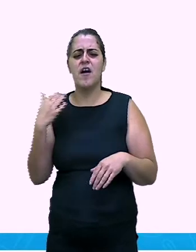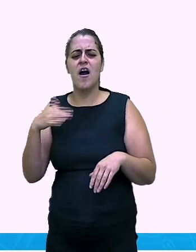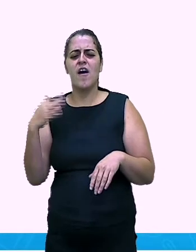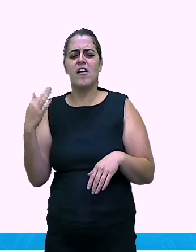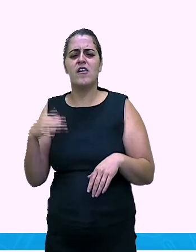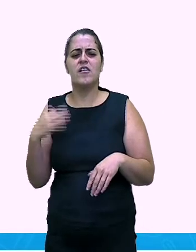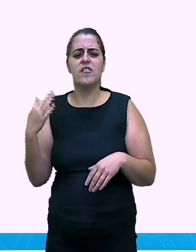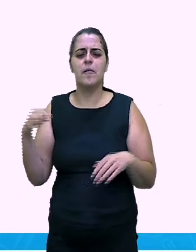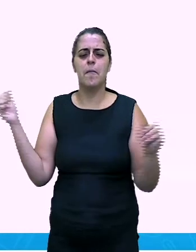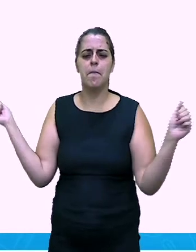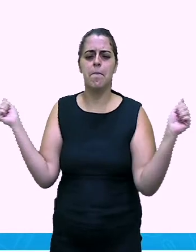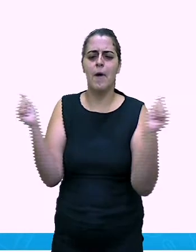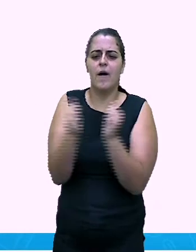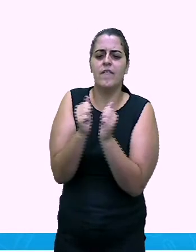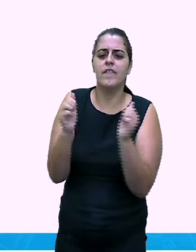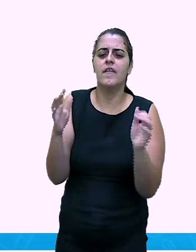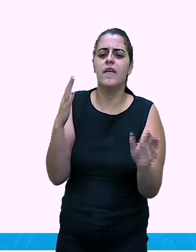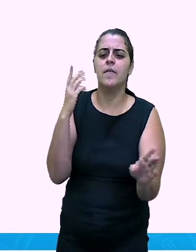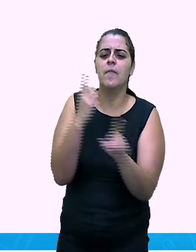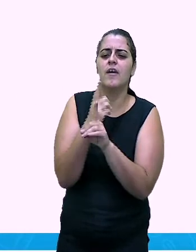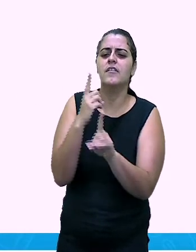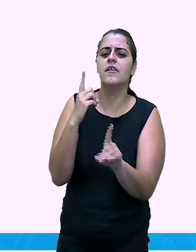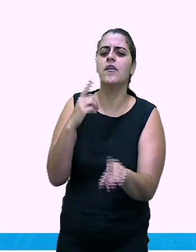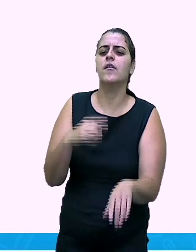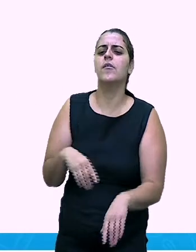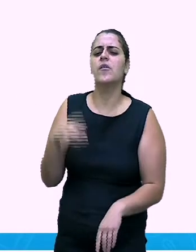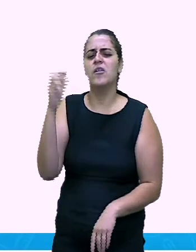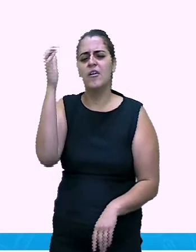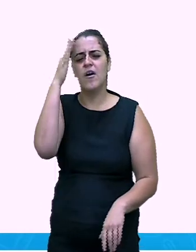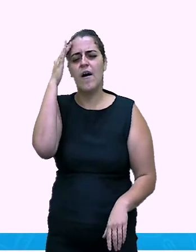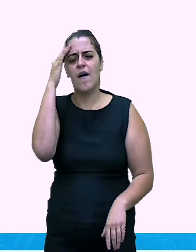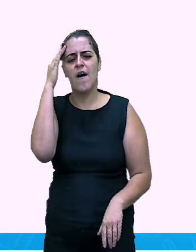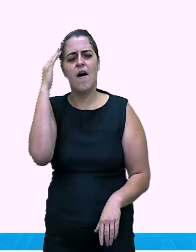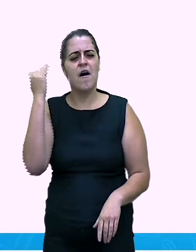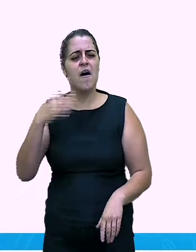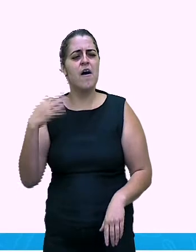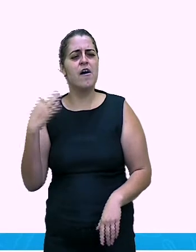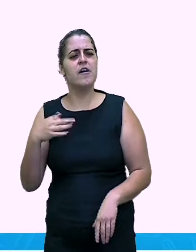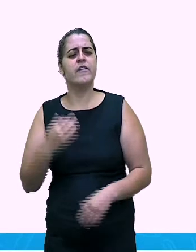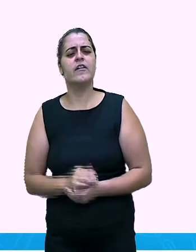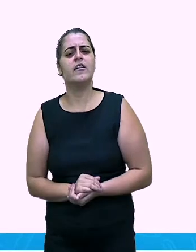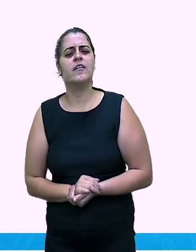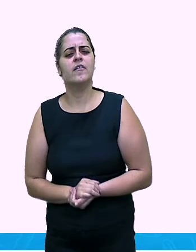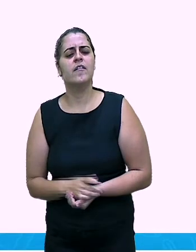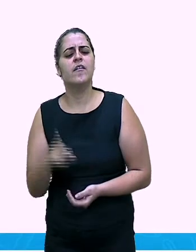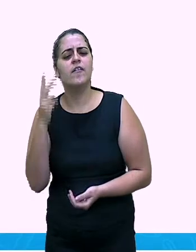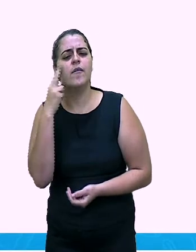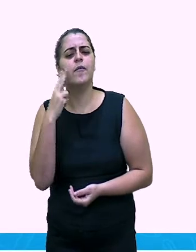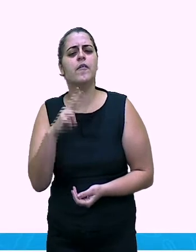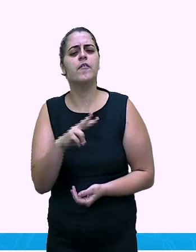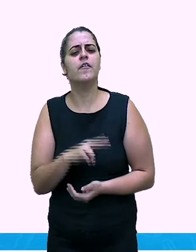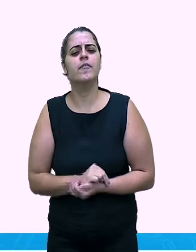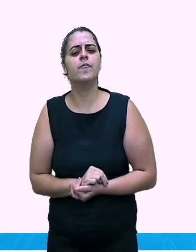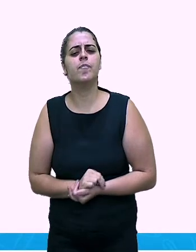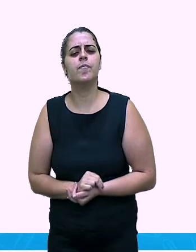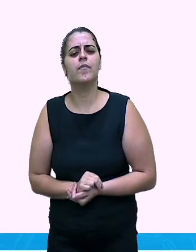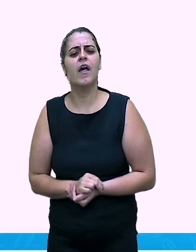dizer o quê? Que esbarrou, que bateu no colega. E aí nós vamos ver aqui,